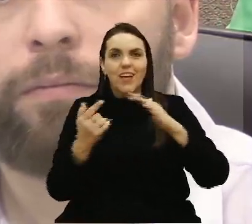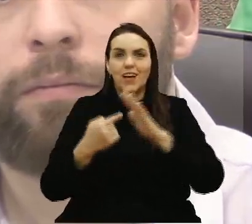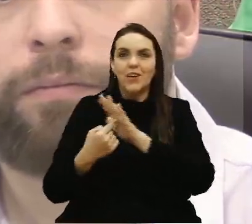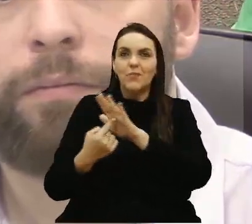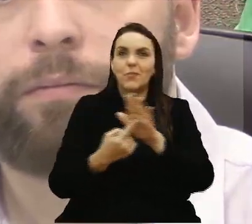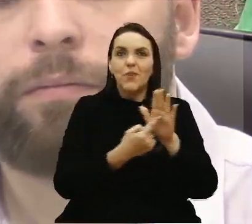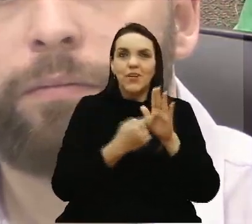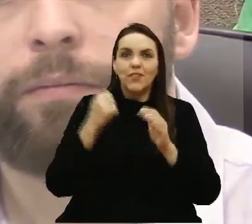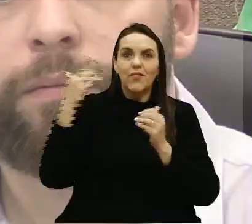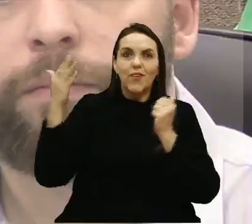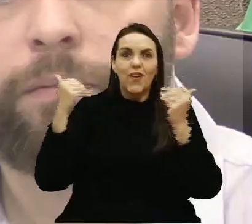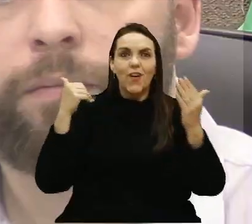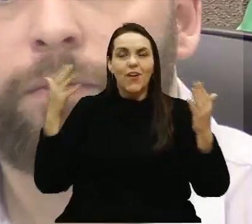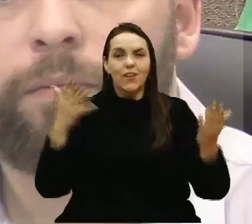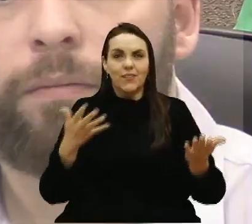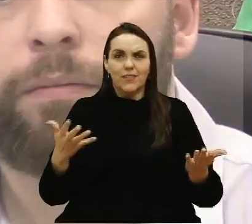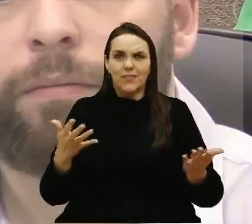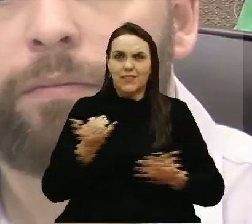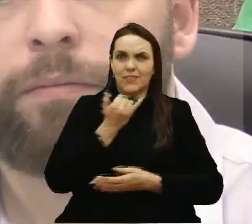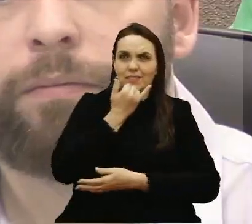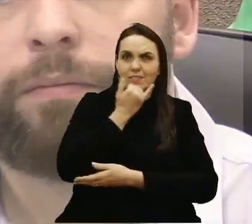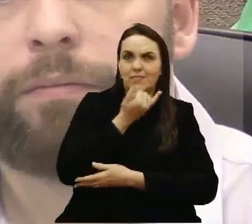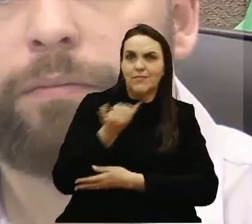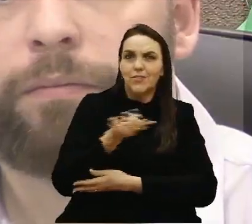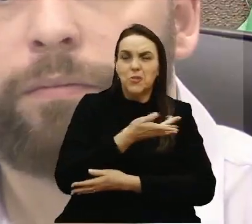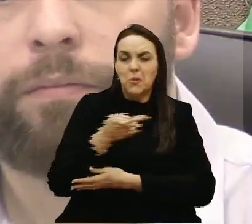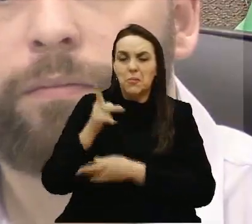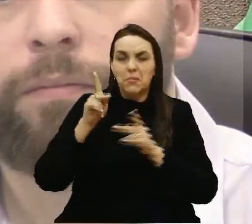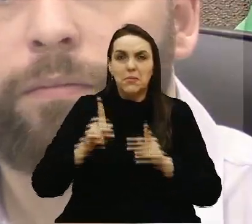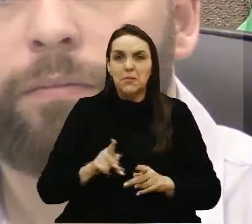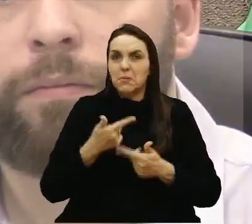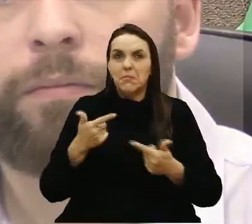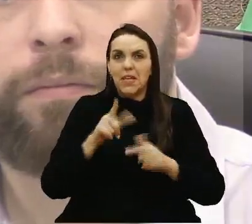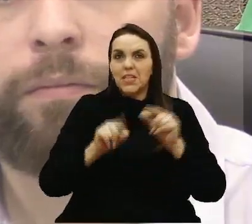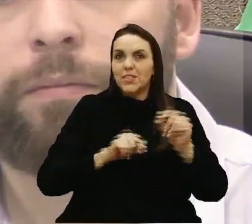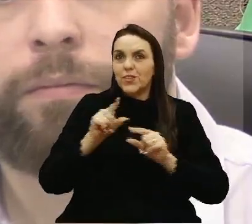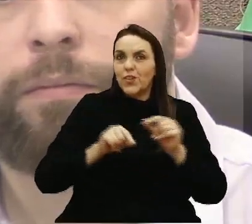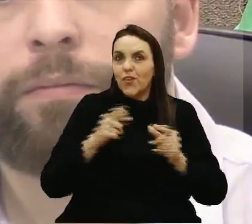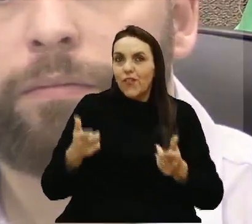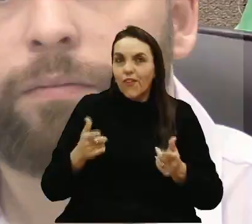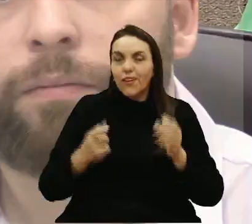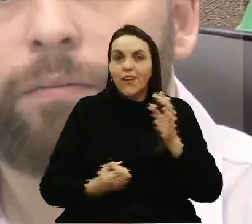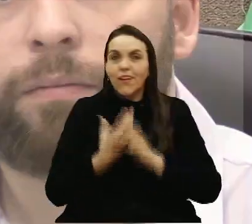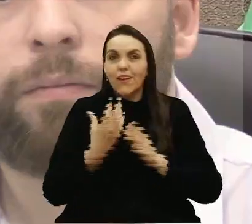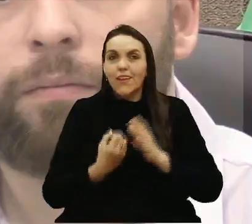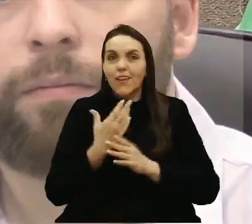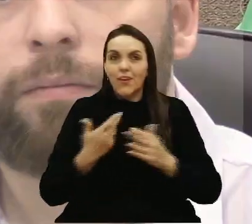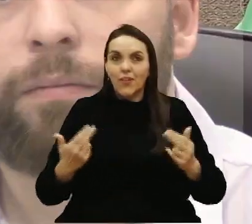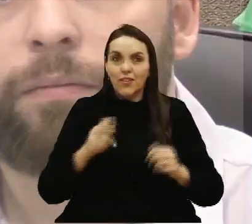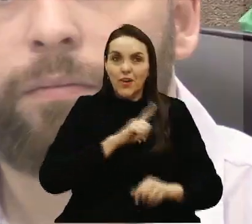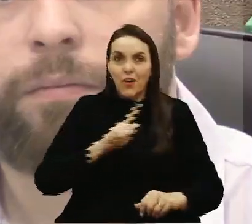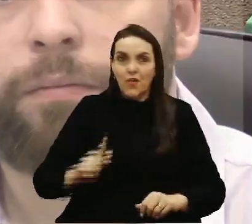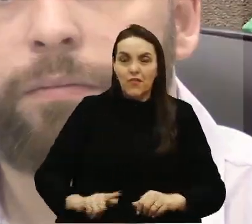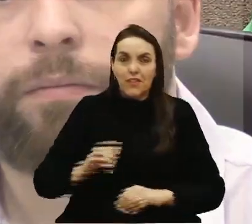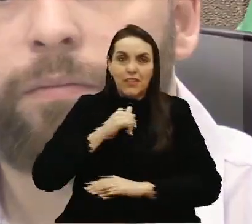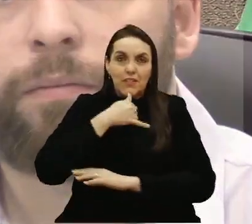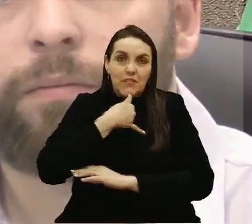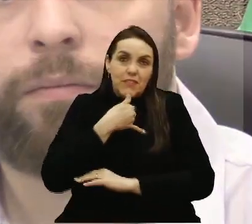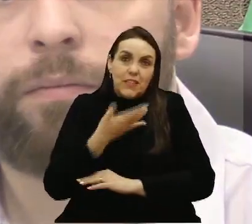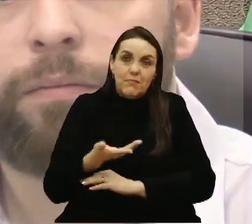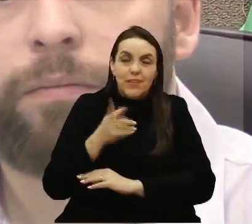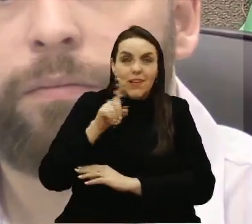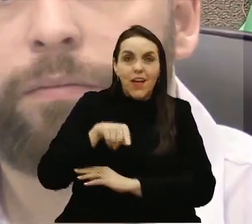Então, acredito que as desculpas de quem não tem alternativas para criar no governo, infelizmente, está